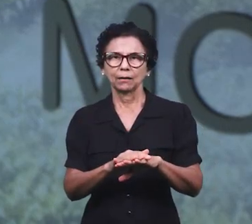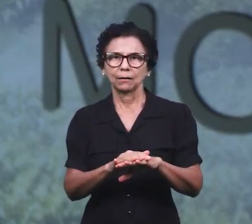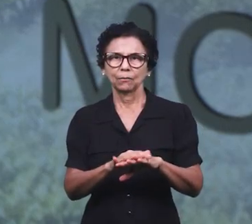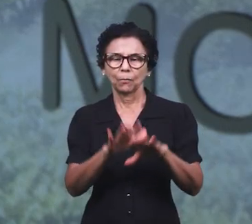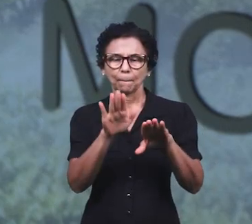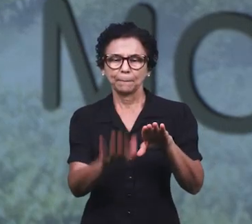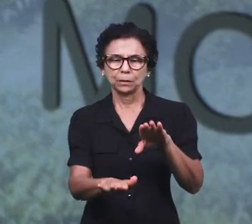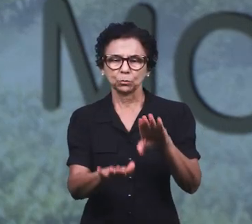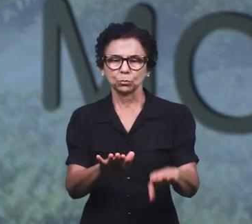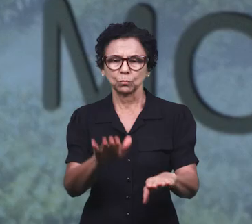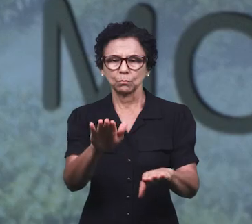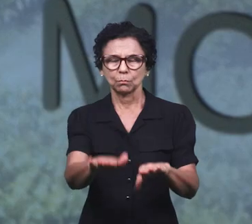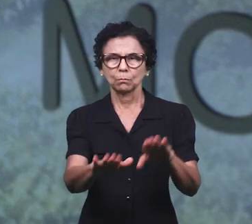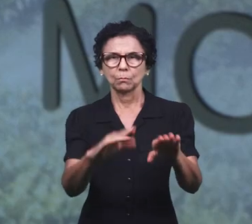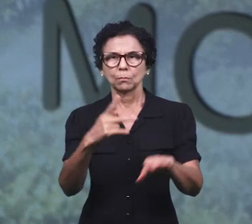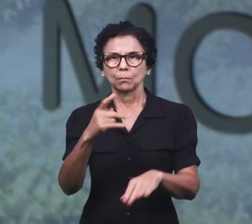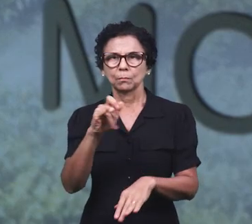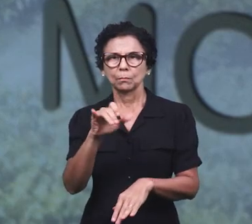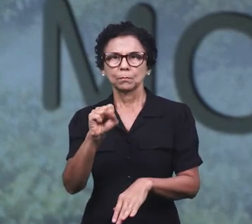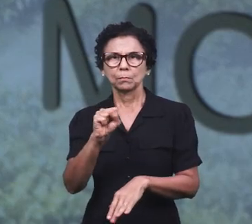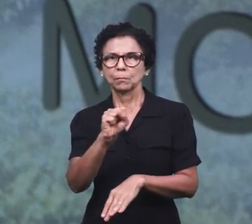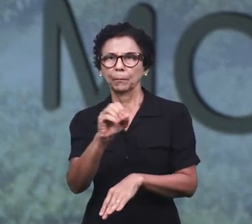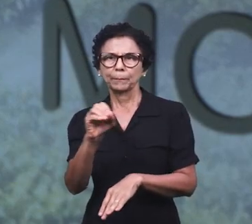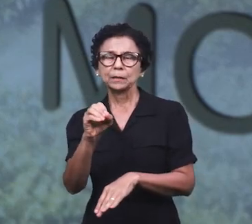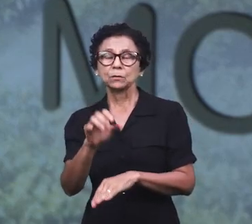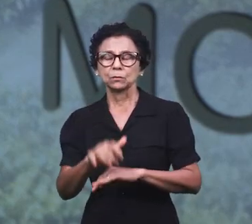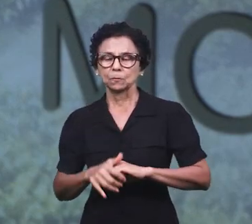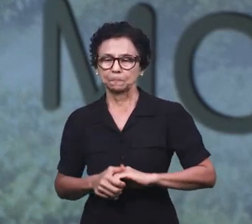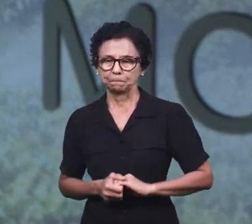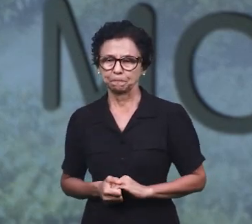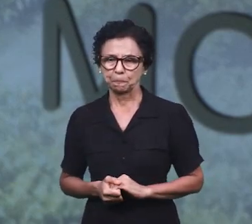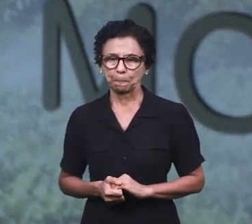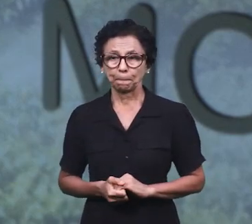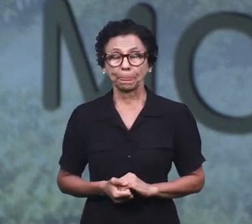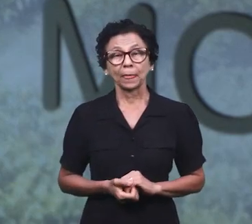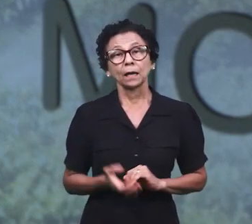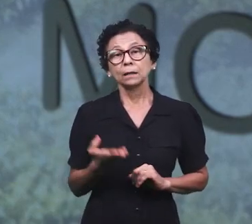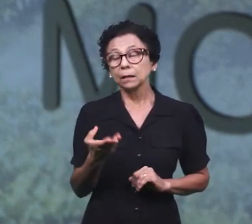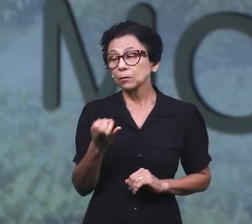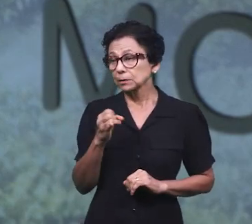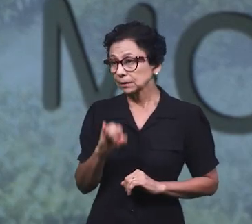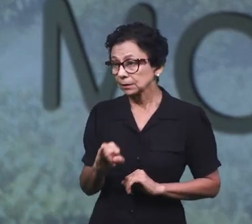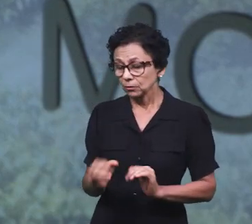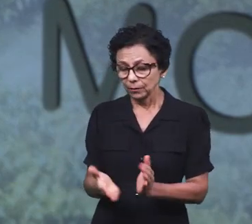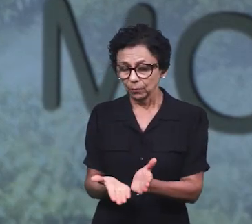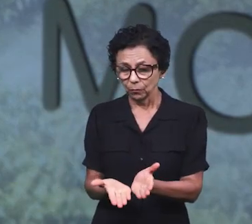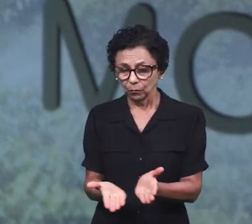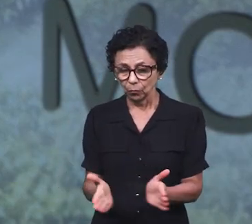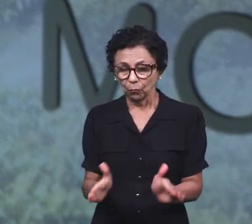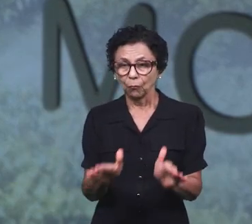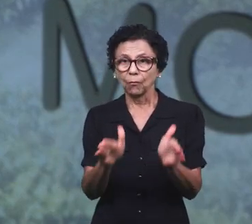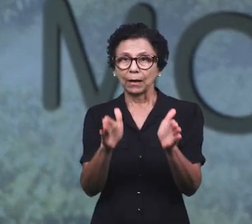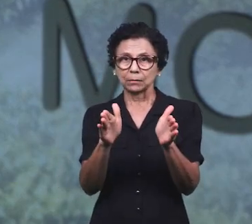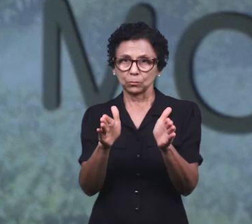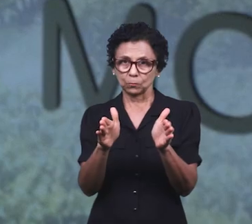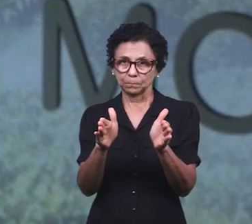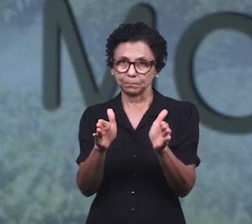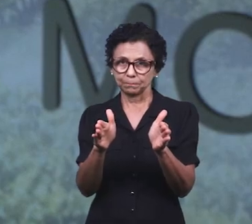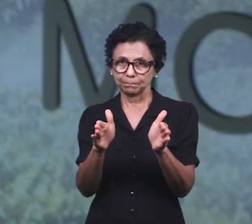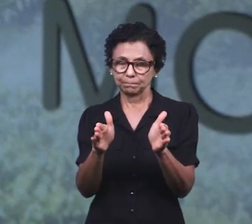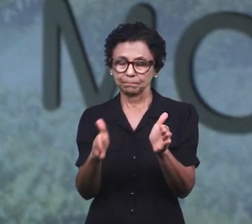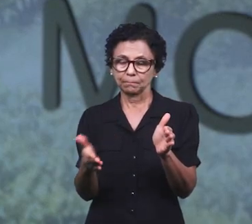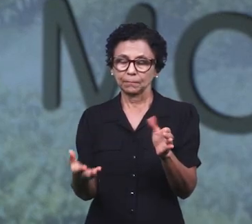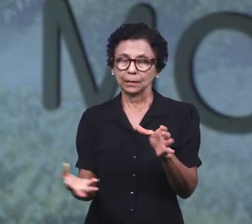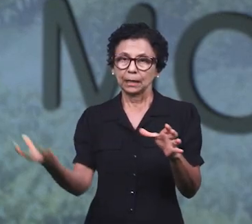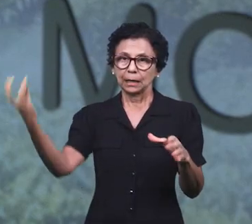terra, bem adubada, você faz o trabalho na terra, você leva